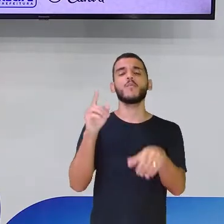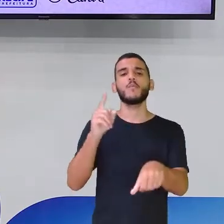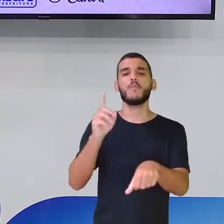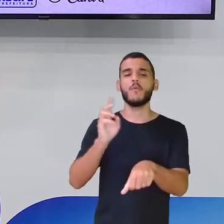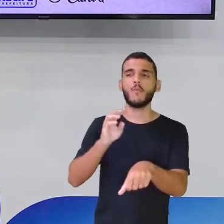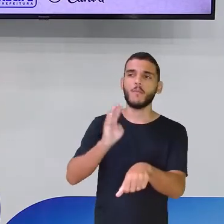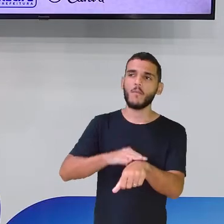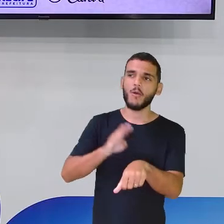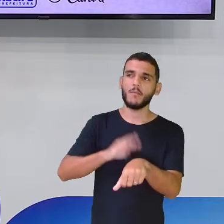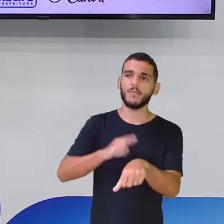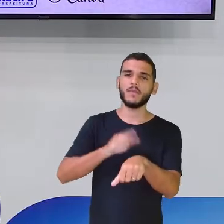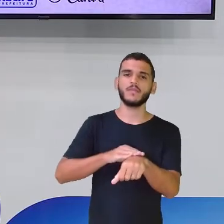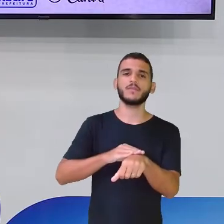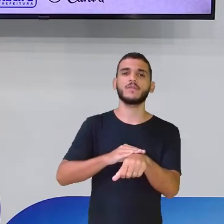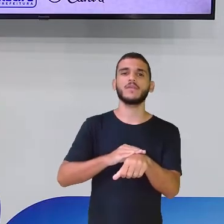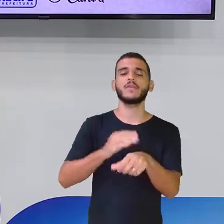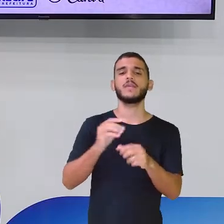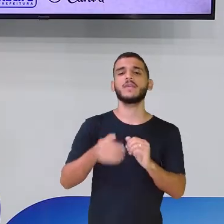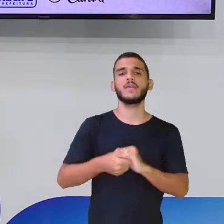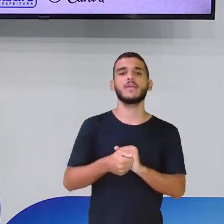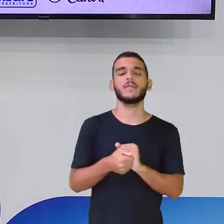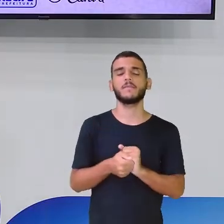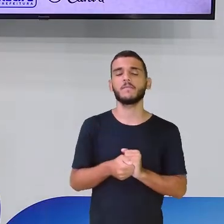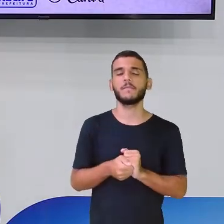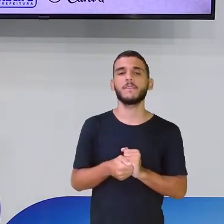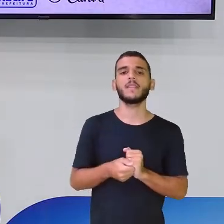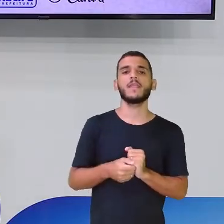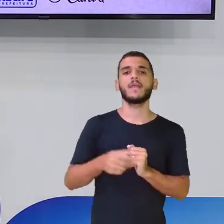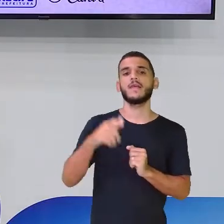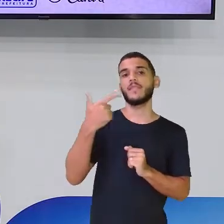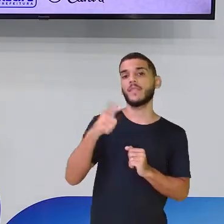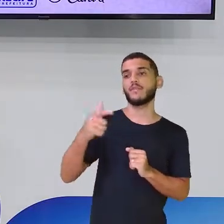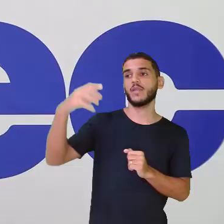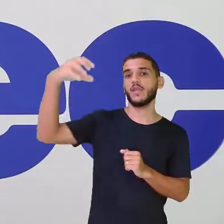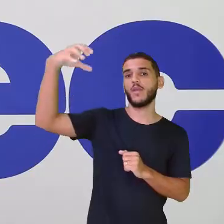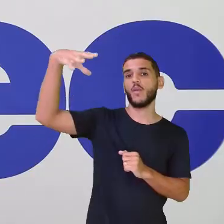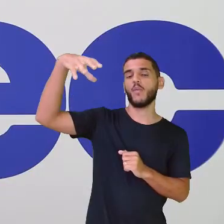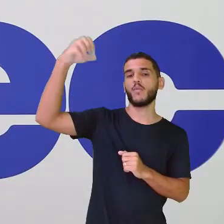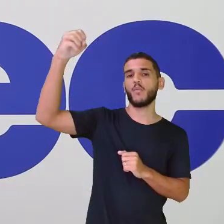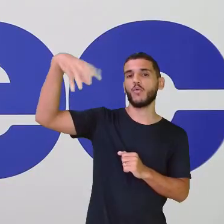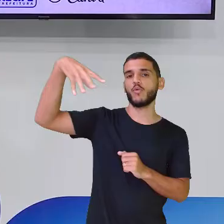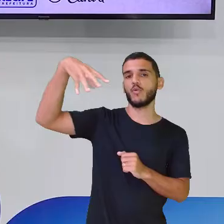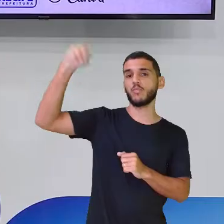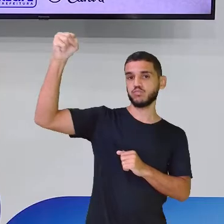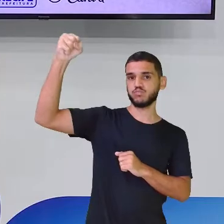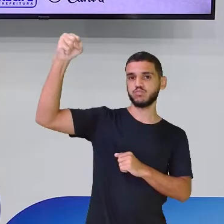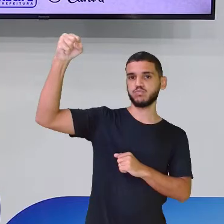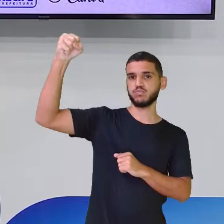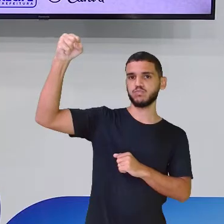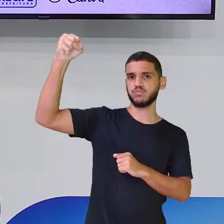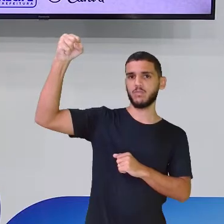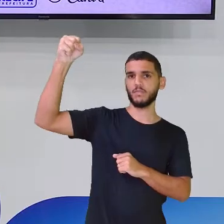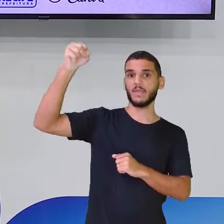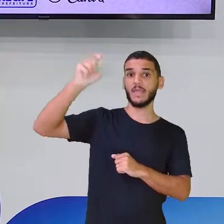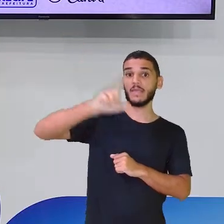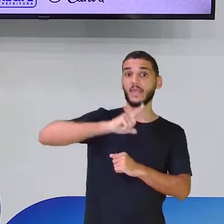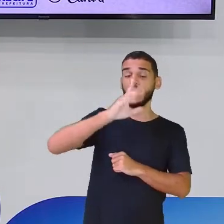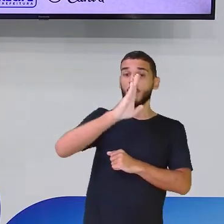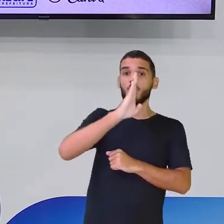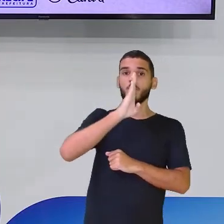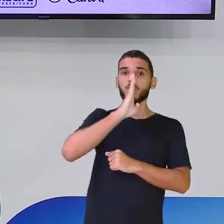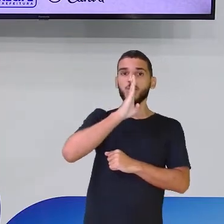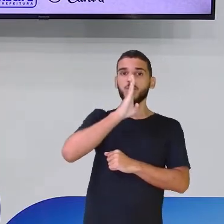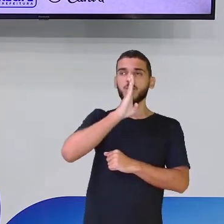você percebe imediatamente como se houvesse um silêncio, porque existe uma quantidade de ruído, que a gente já se